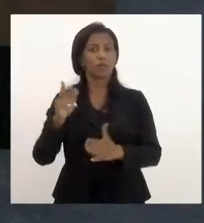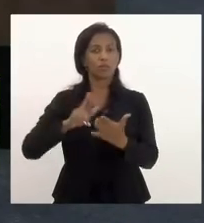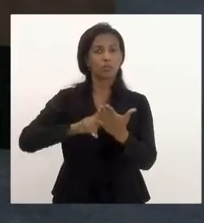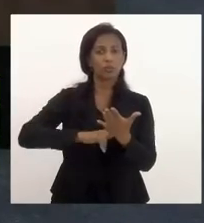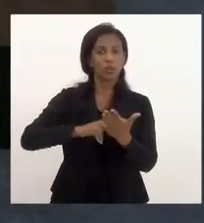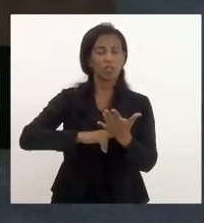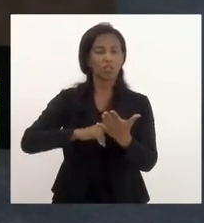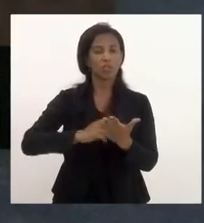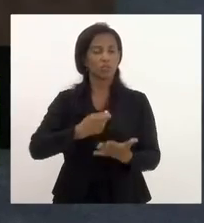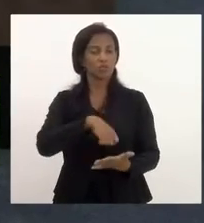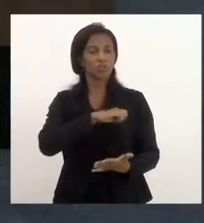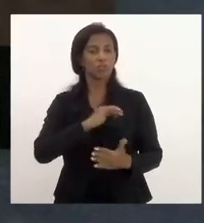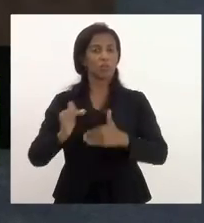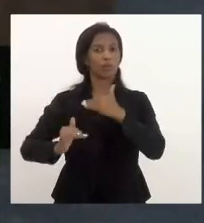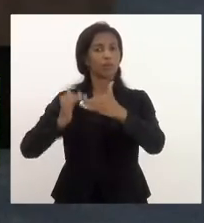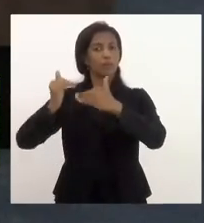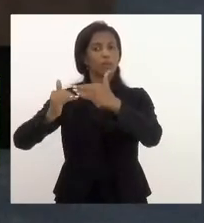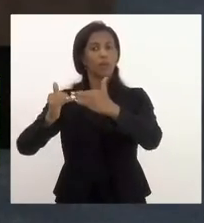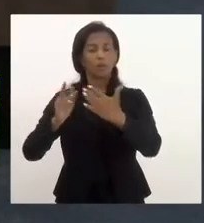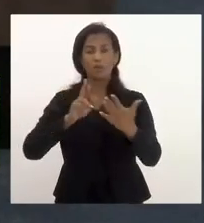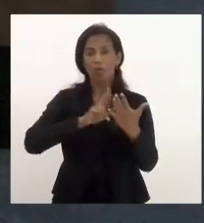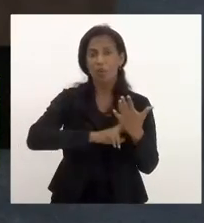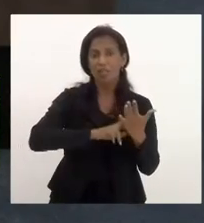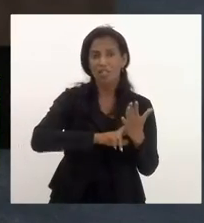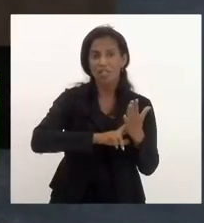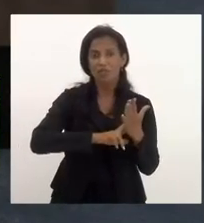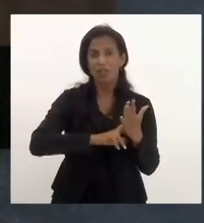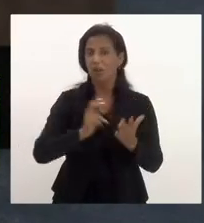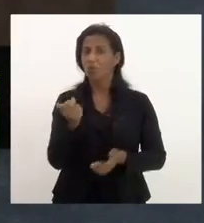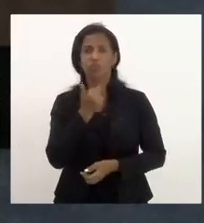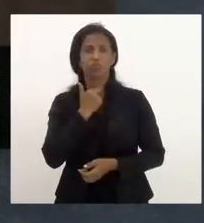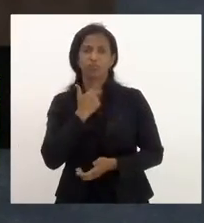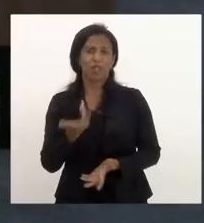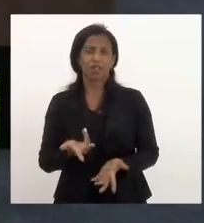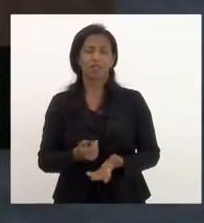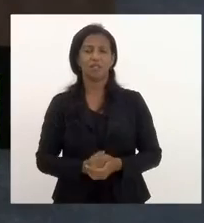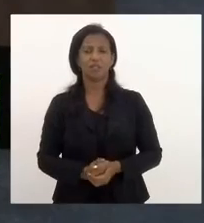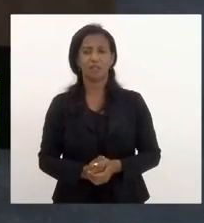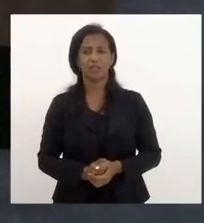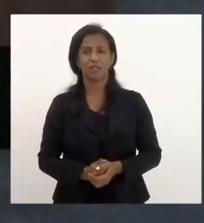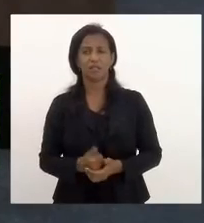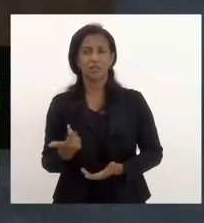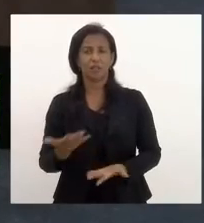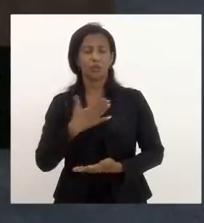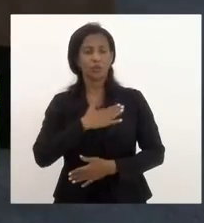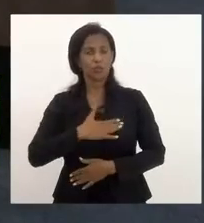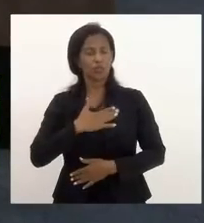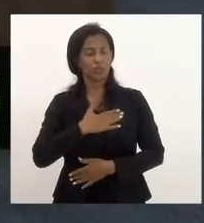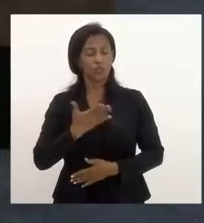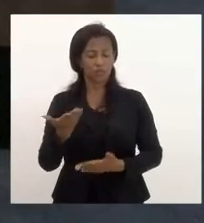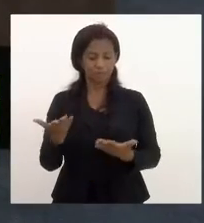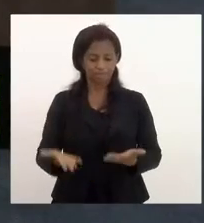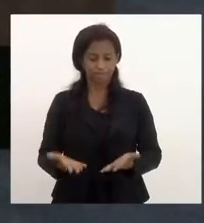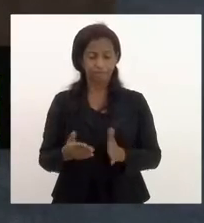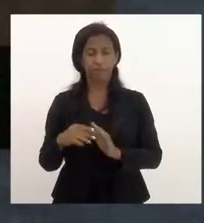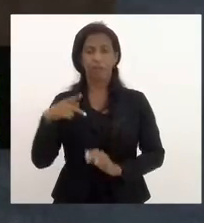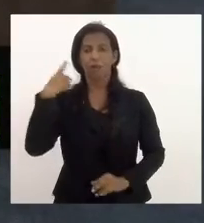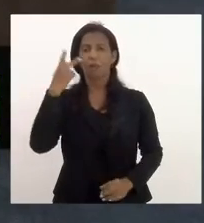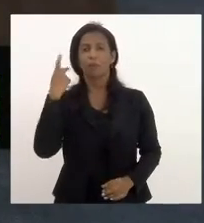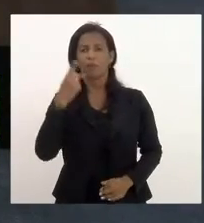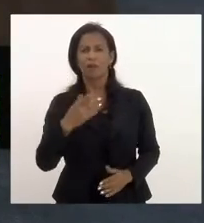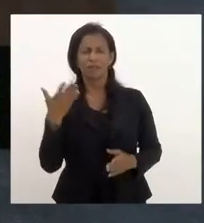para o crescimento do estado mais só regime não é suficiente não gostaria aqui o